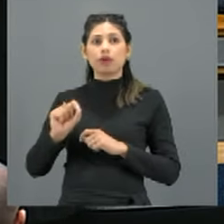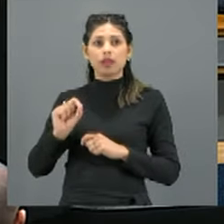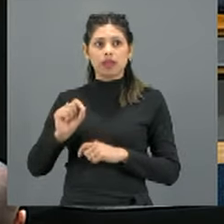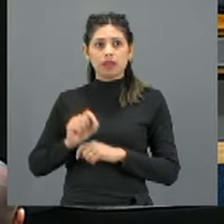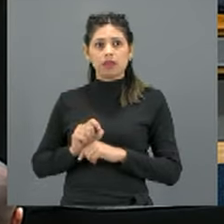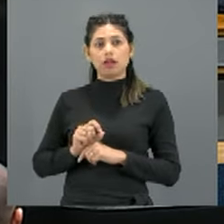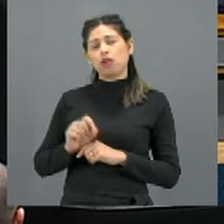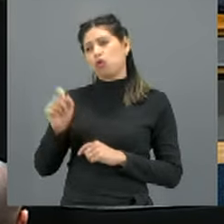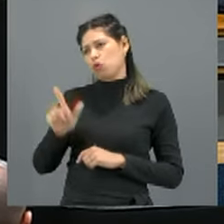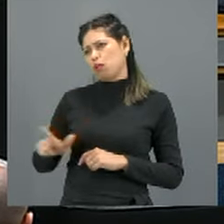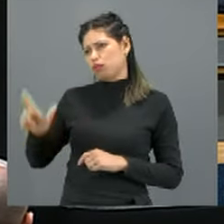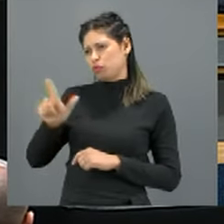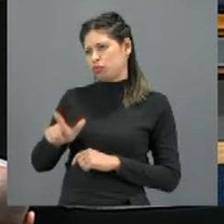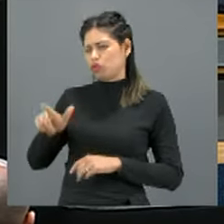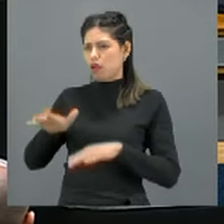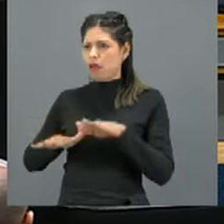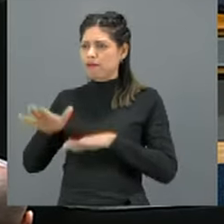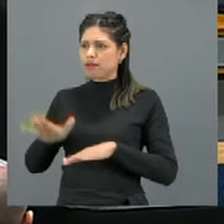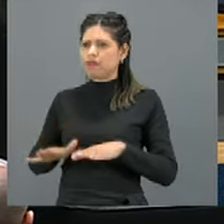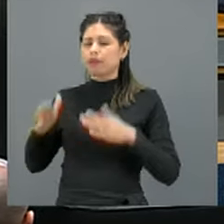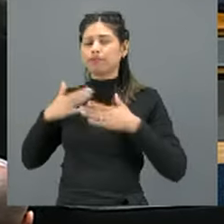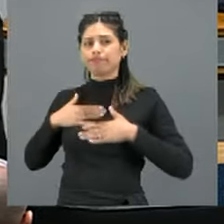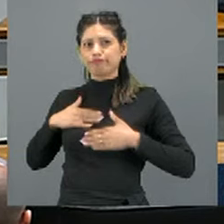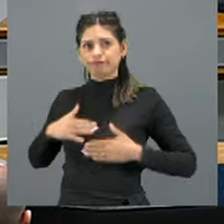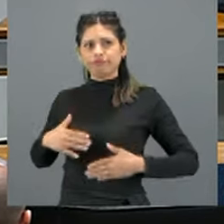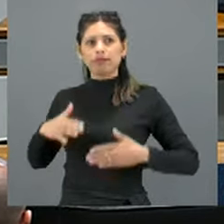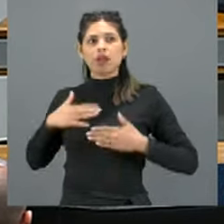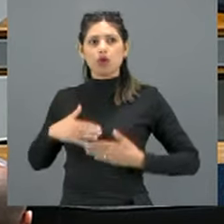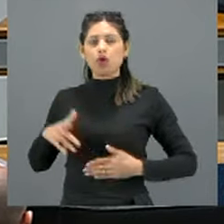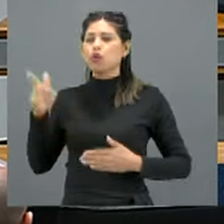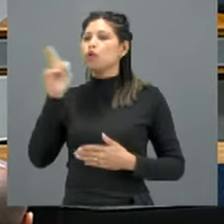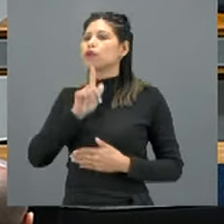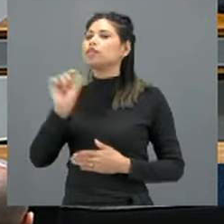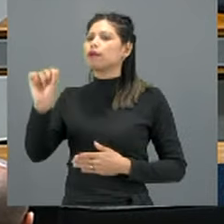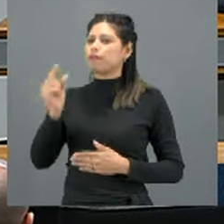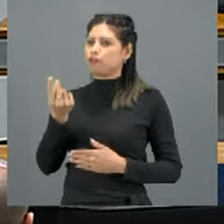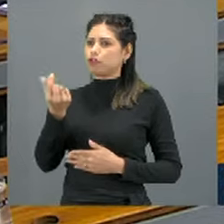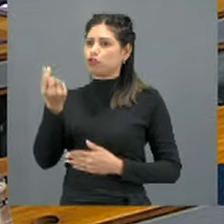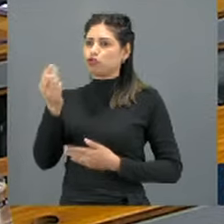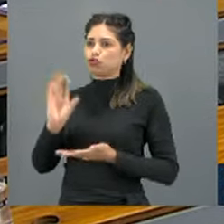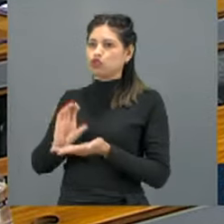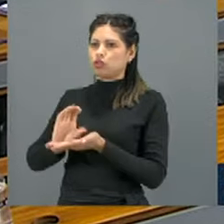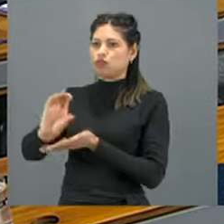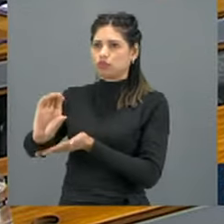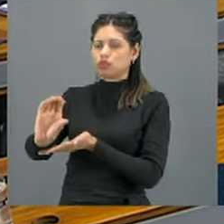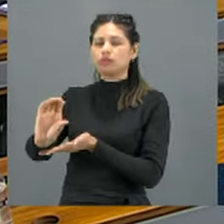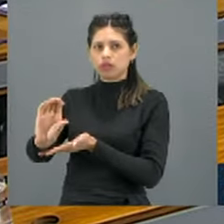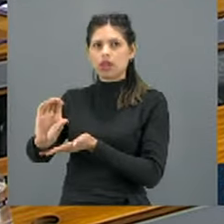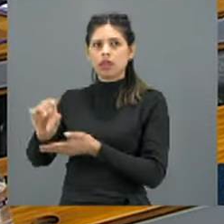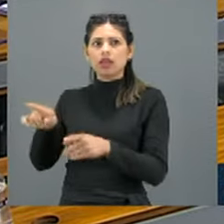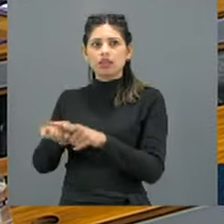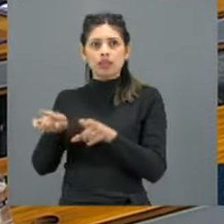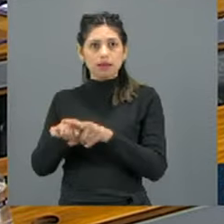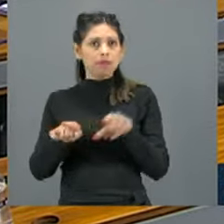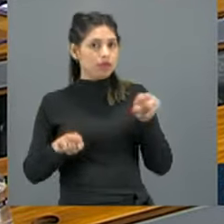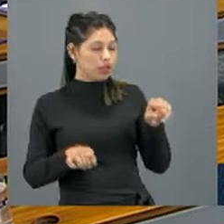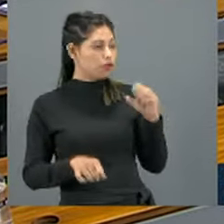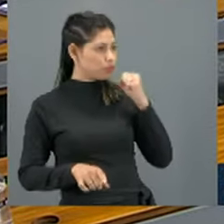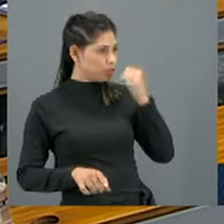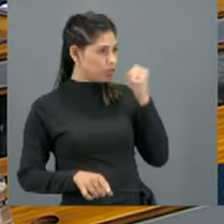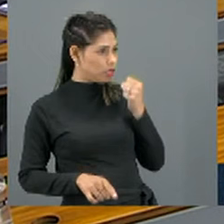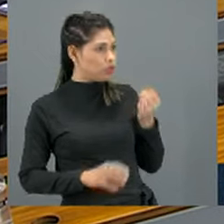suaviza. Cada um de nós pode fazer uma emenda, como o senador Chico, como o senador Plínio já tem feito, tem